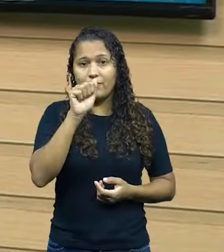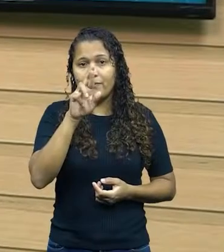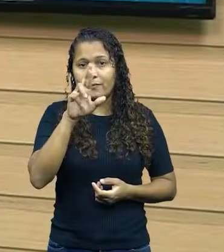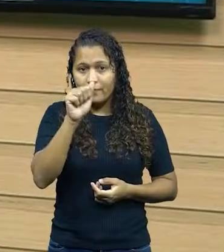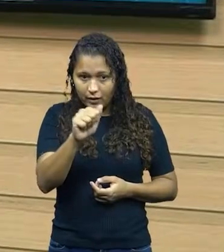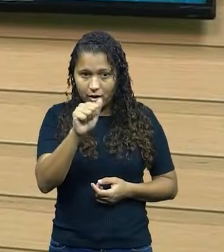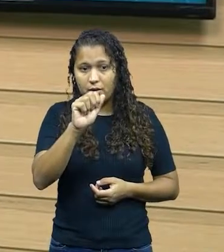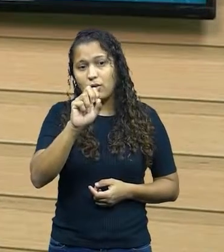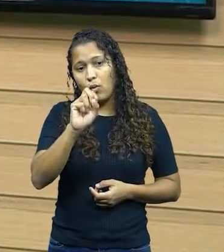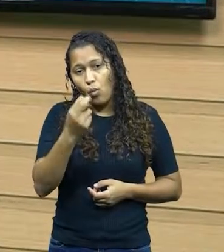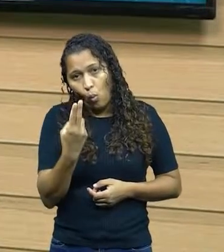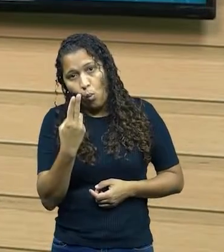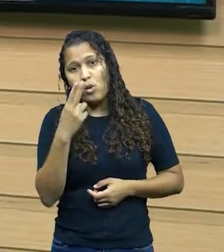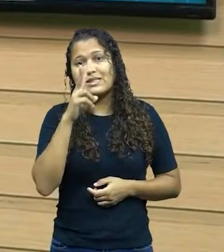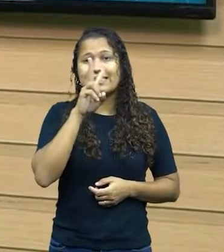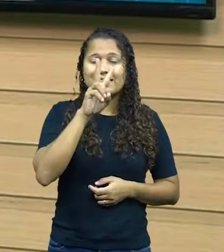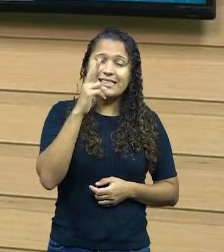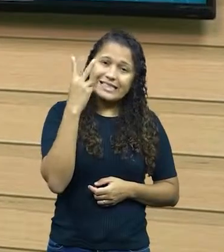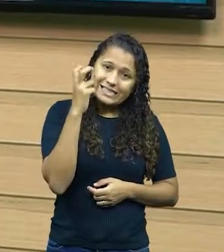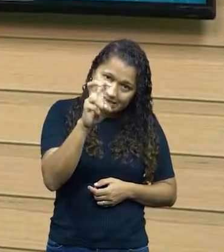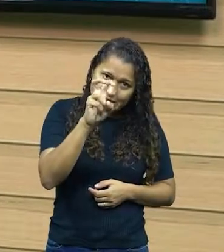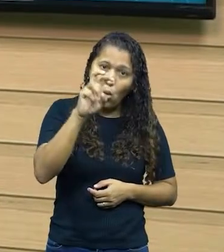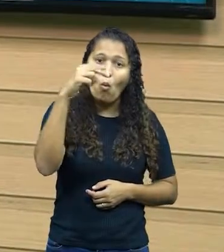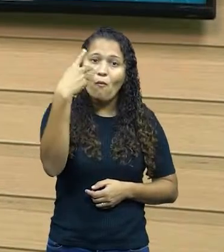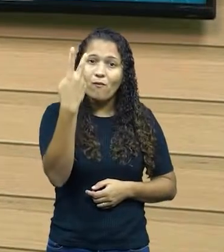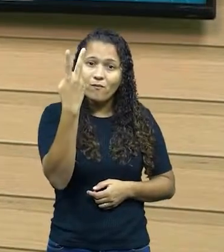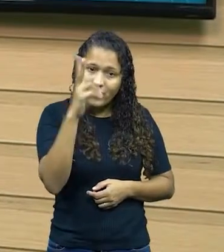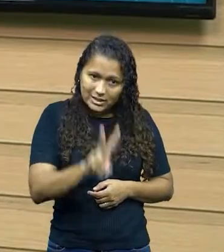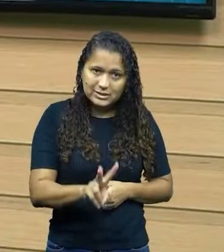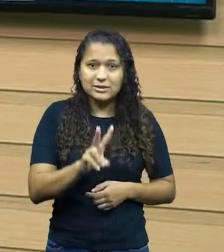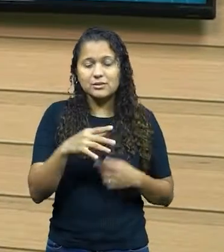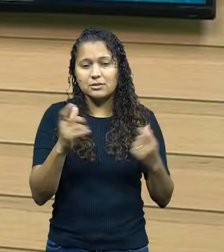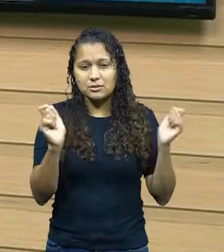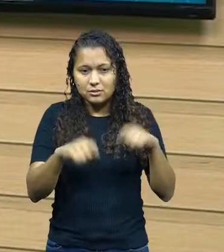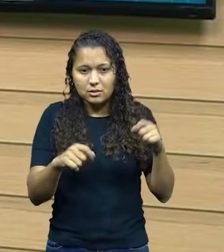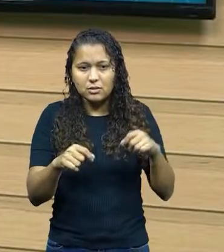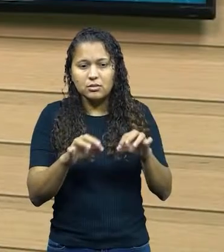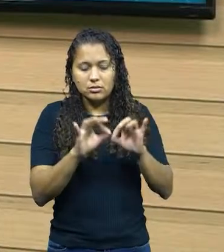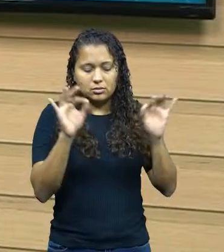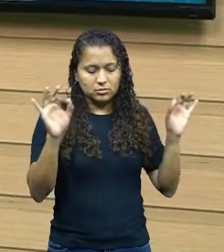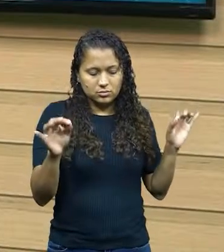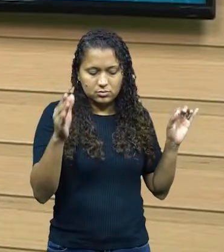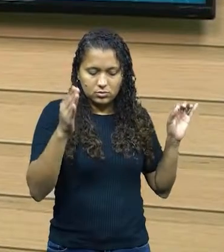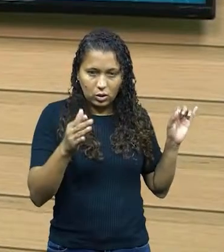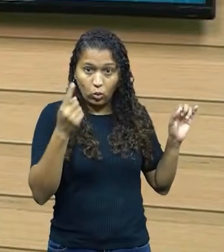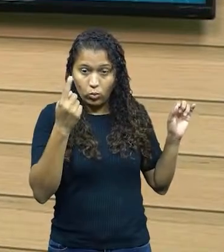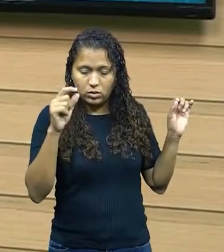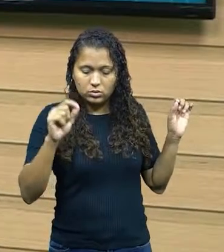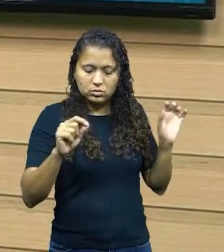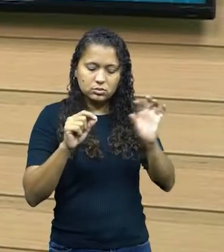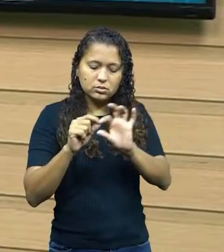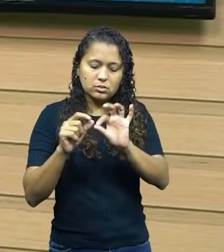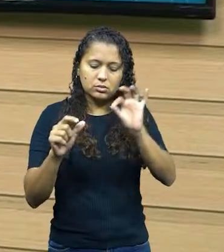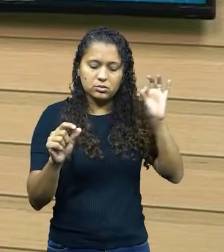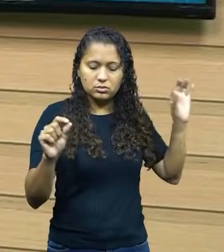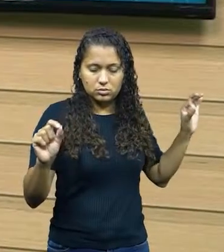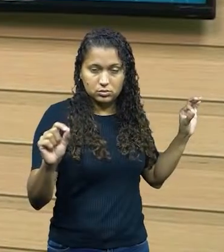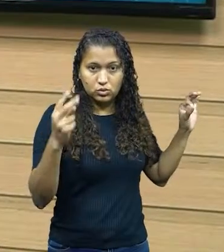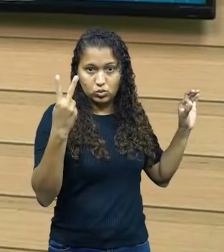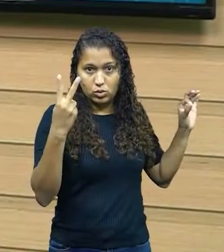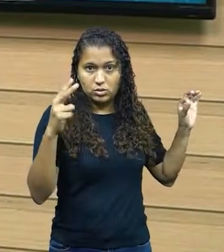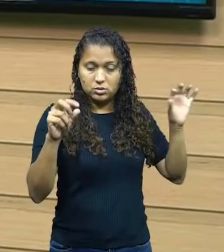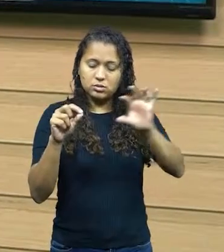5 vezes o tamanho dela, por exemplo. Então, a cada ponto a gente tinha uma quantidade daquela vara. E essa